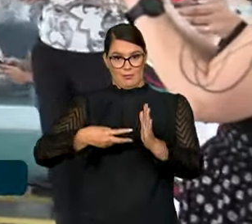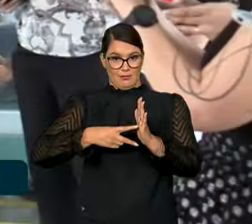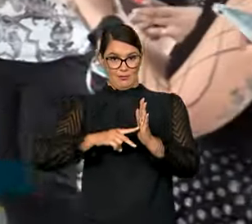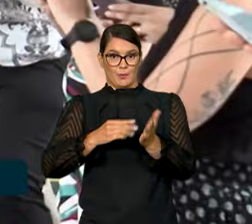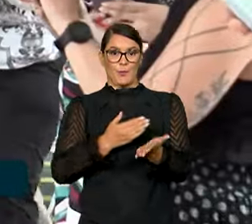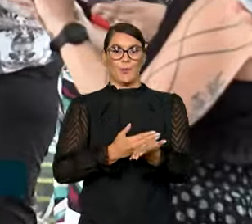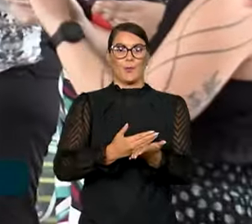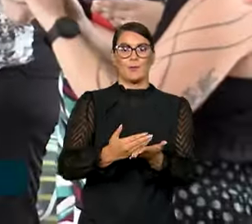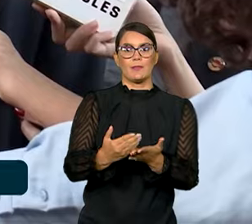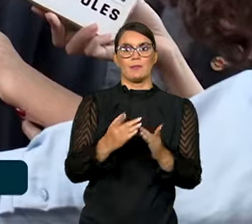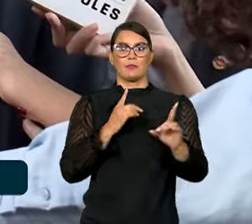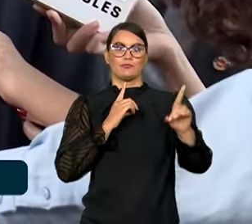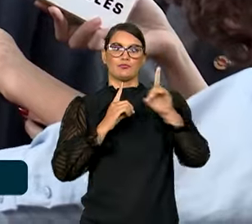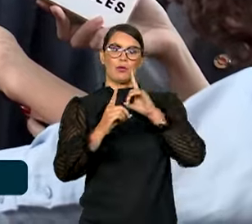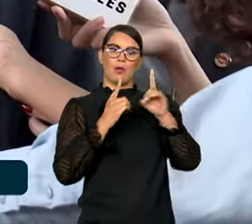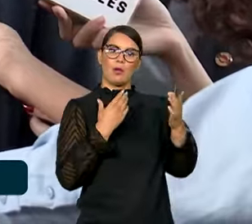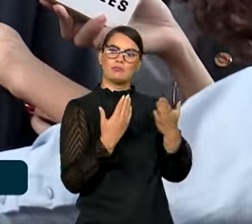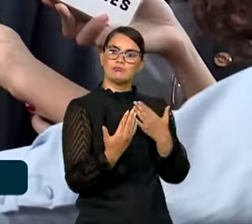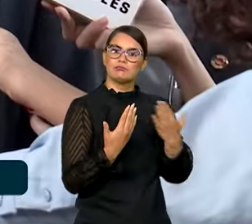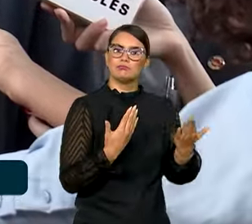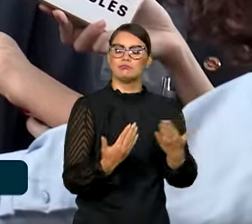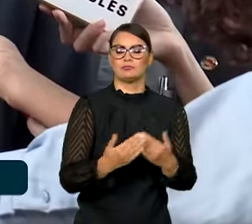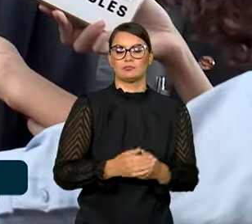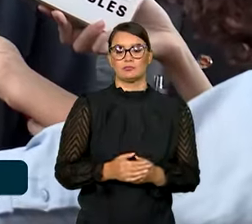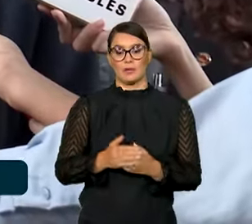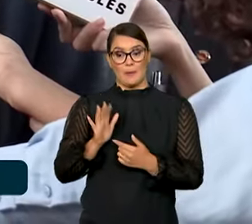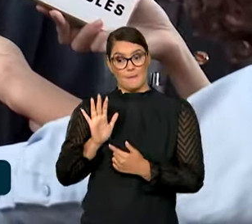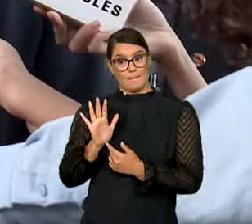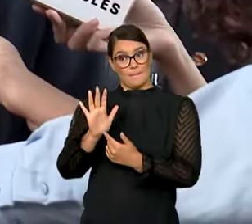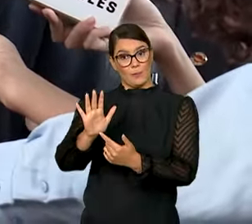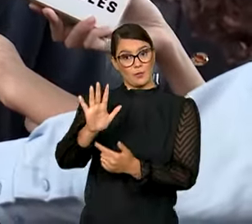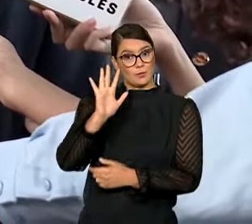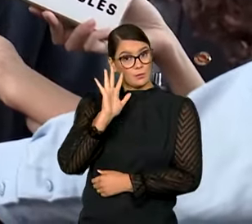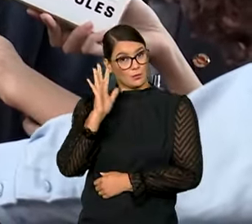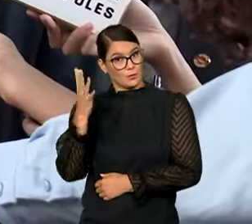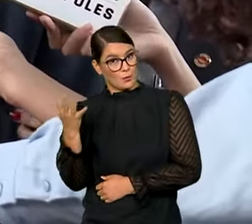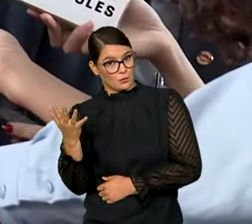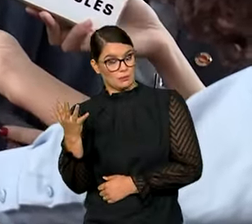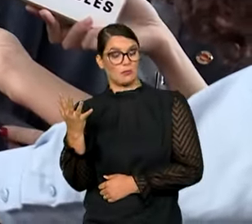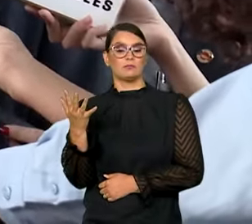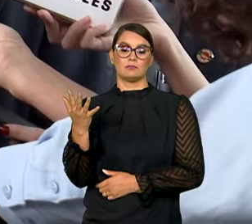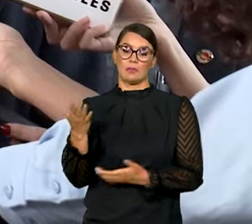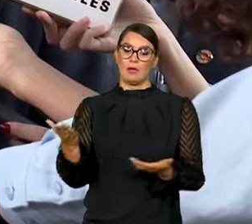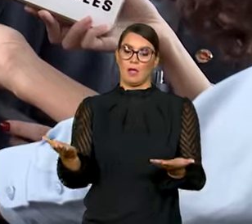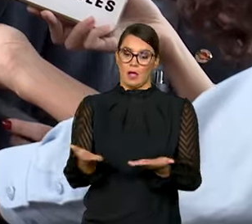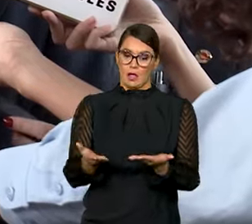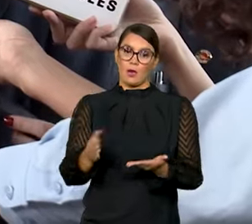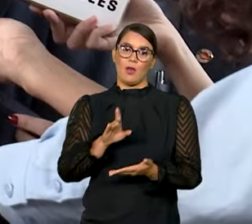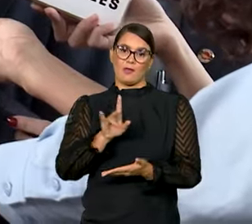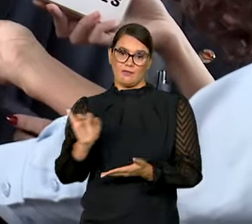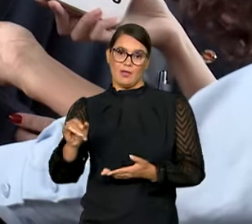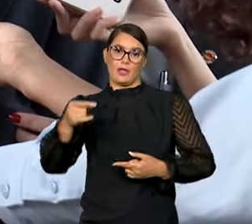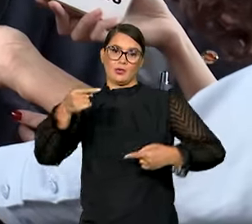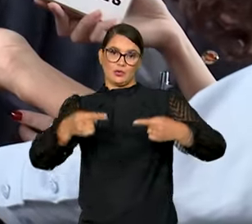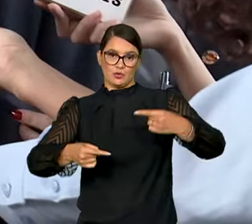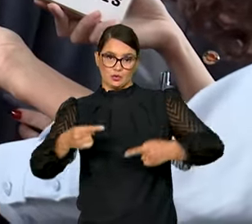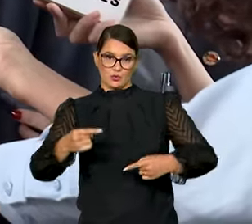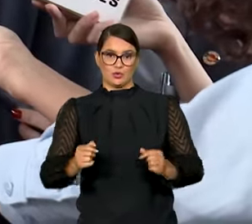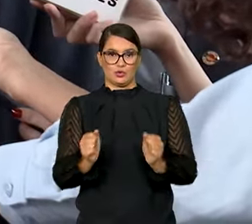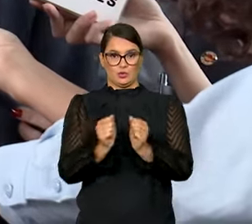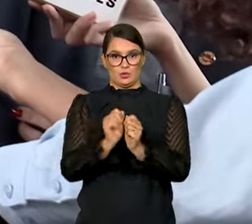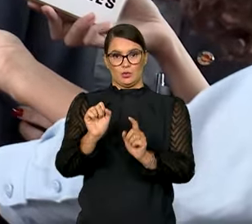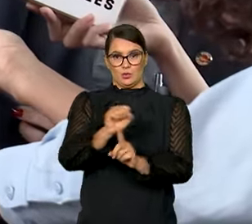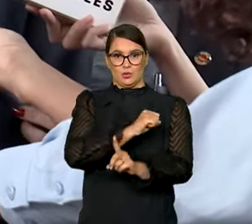primeira rodada de diálogo. Nós apresentamos uma alternativa. A alternativa agora vai ser discutida junto à sociedade,